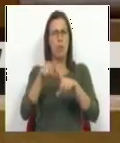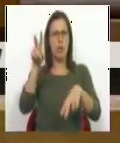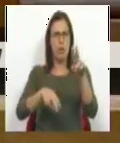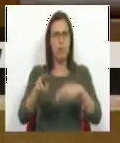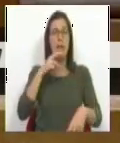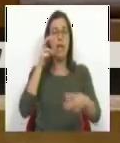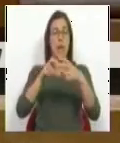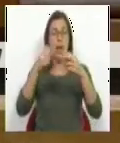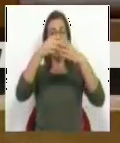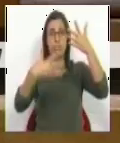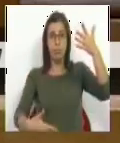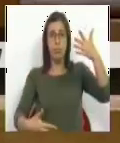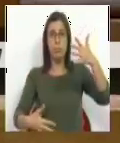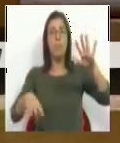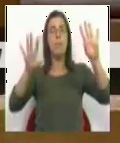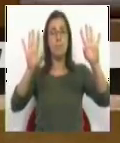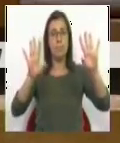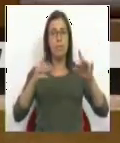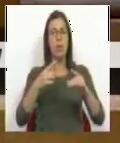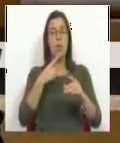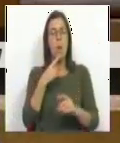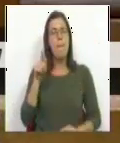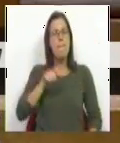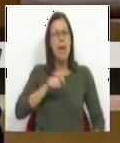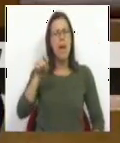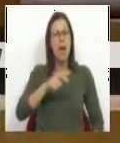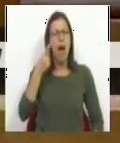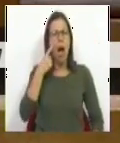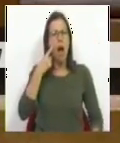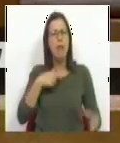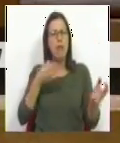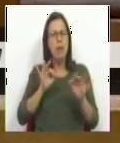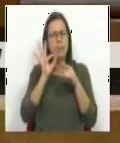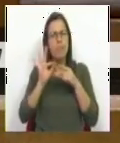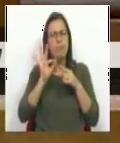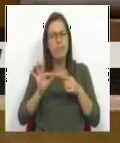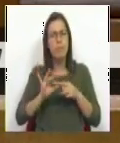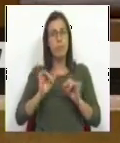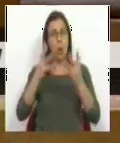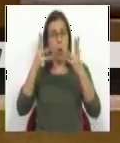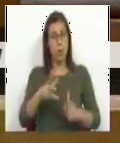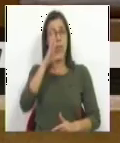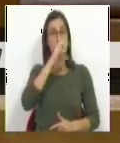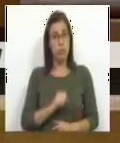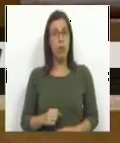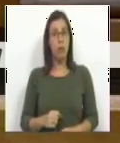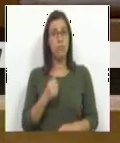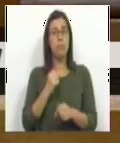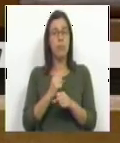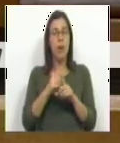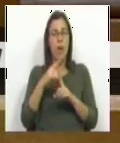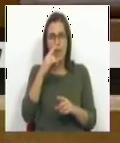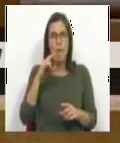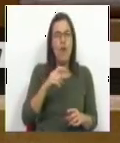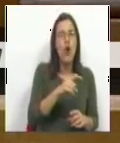fiscal, energia, tantos outros. Porque durante muitos meses preparámos os detalhes do Orçamento do Estado. Trabalho de